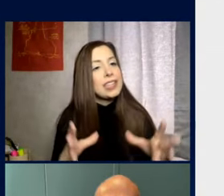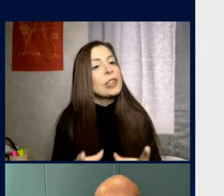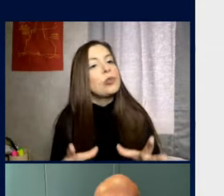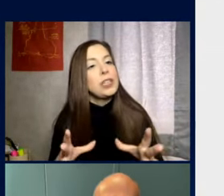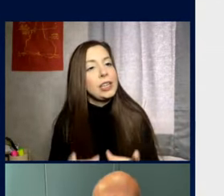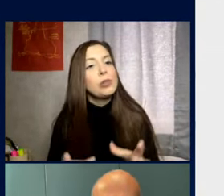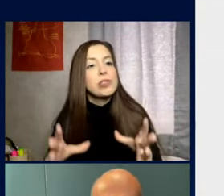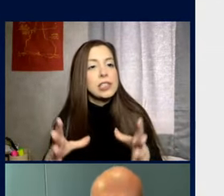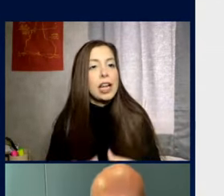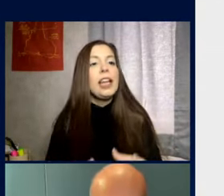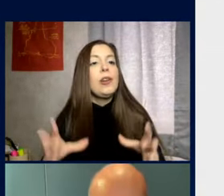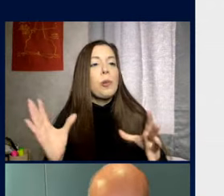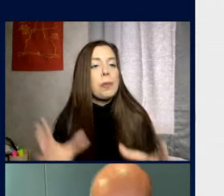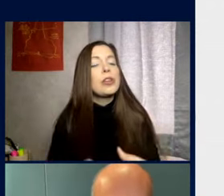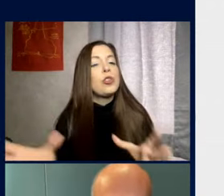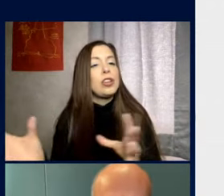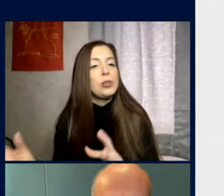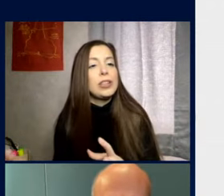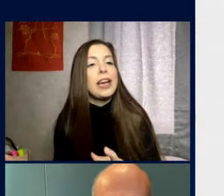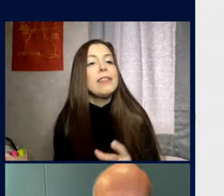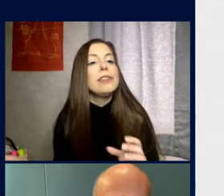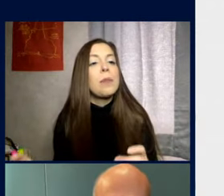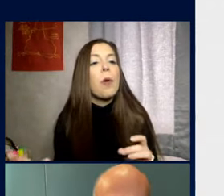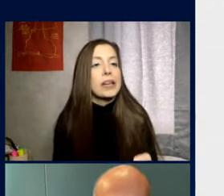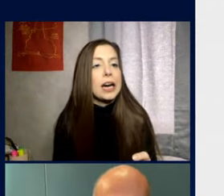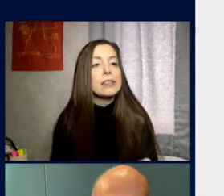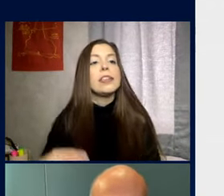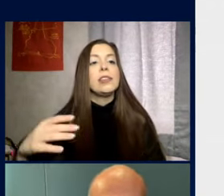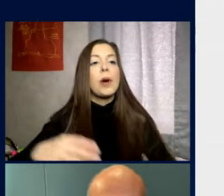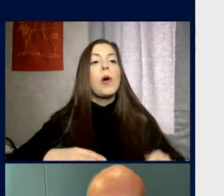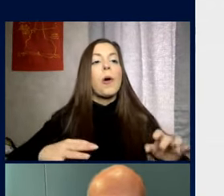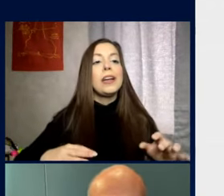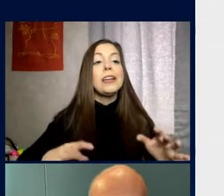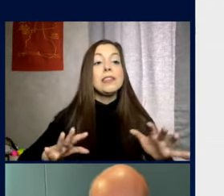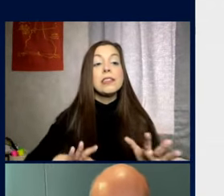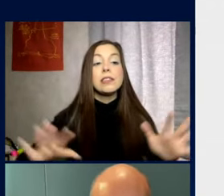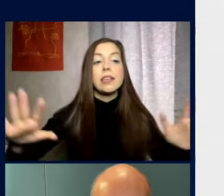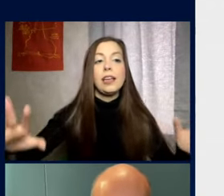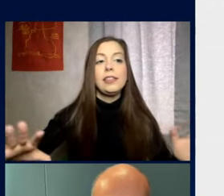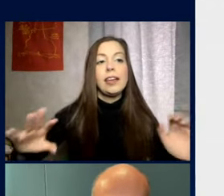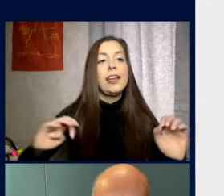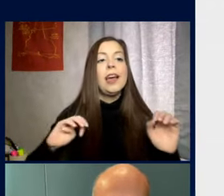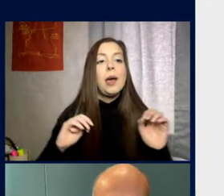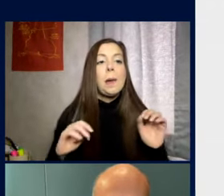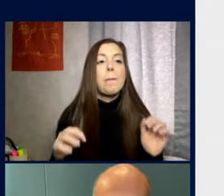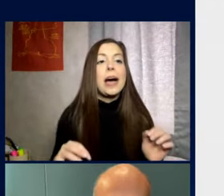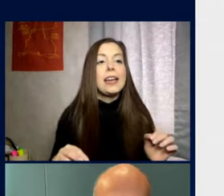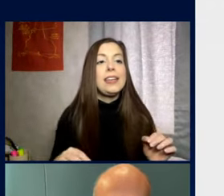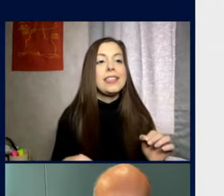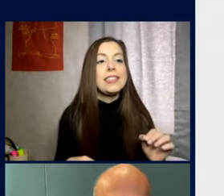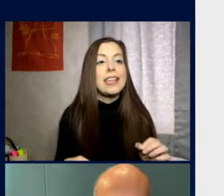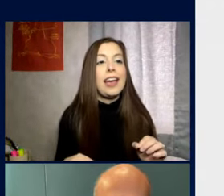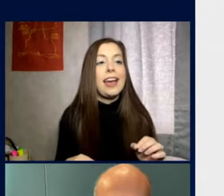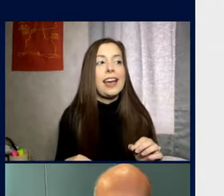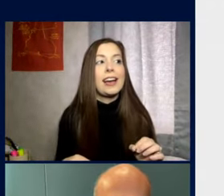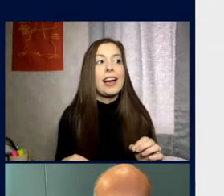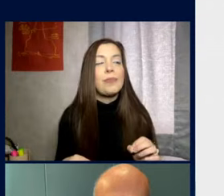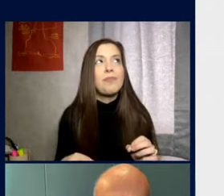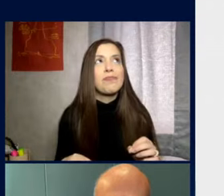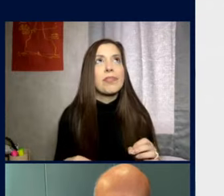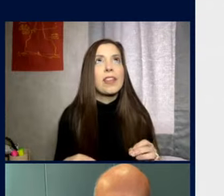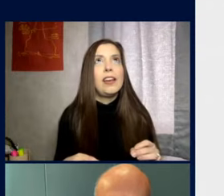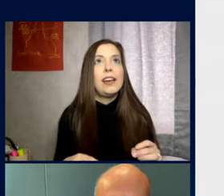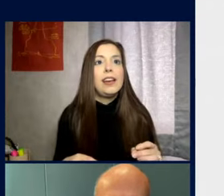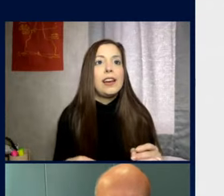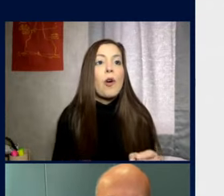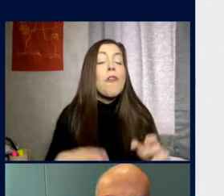os Estados Unidos têm o Partido, né, Democrata. Então, agora eles se sentem mais